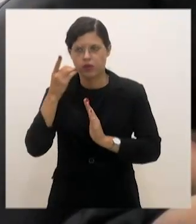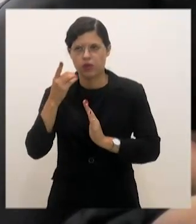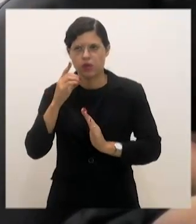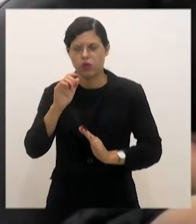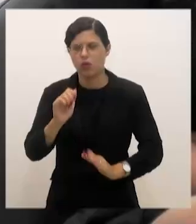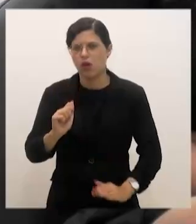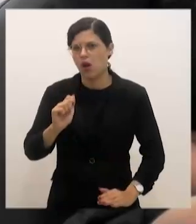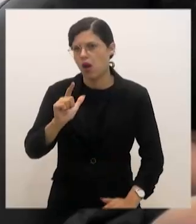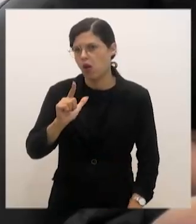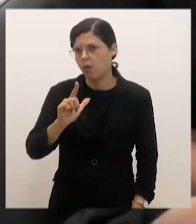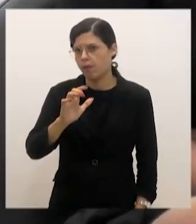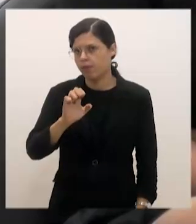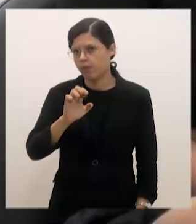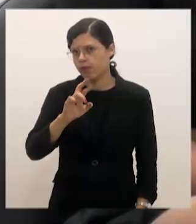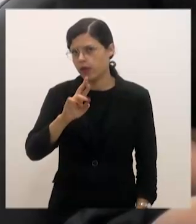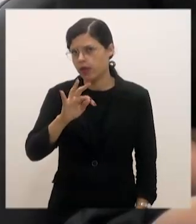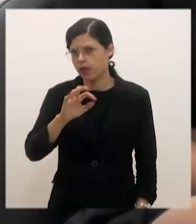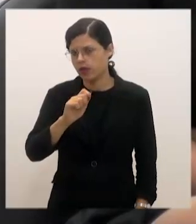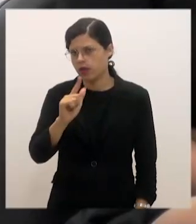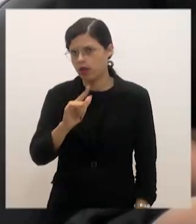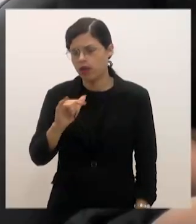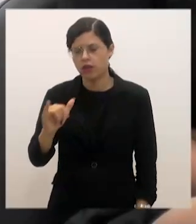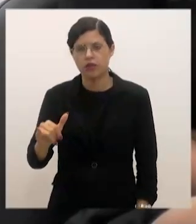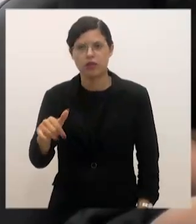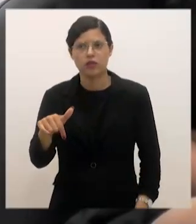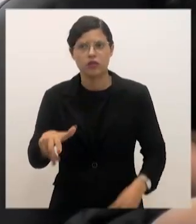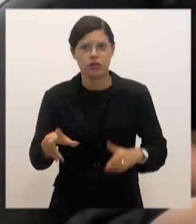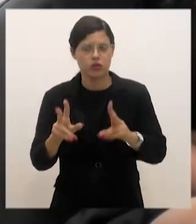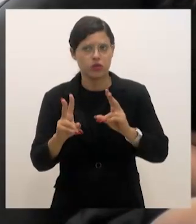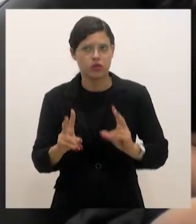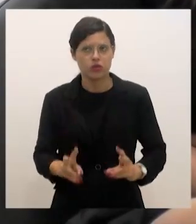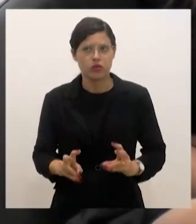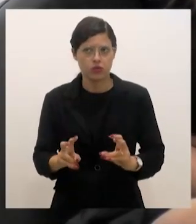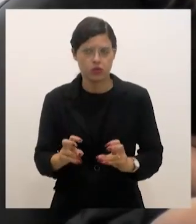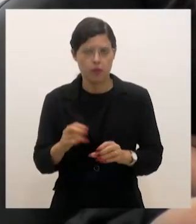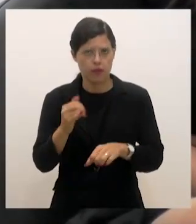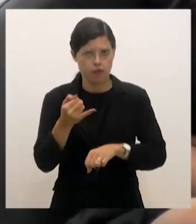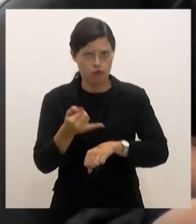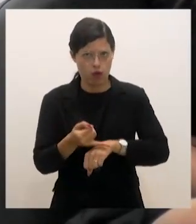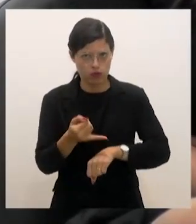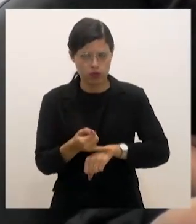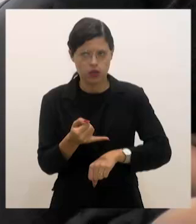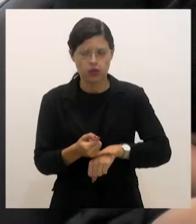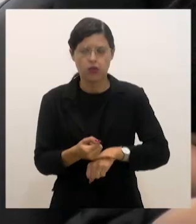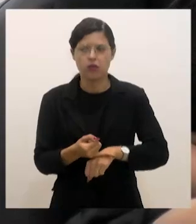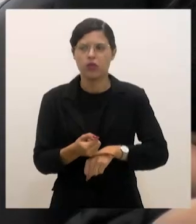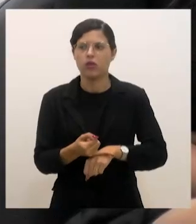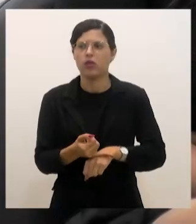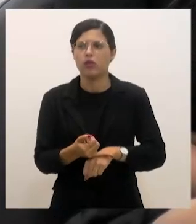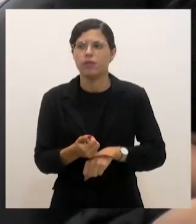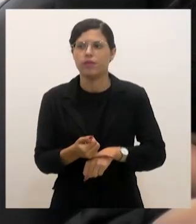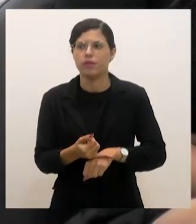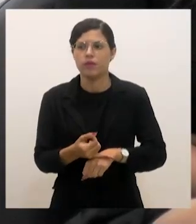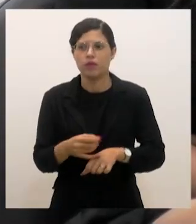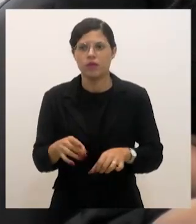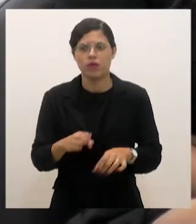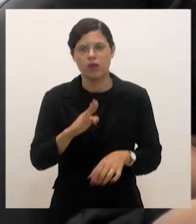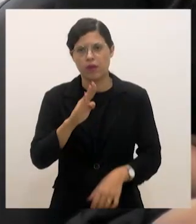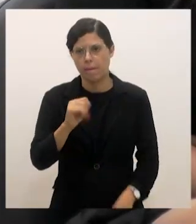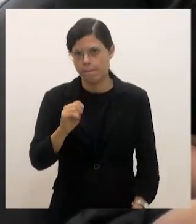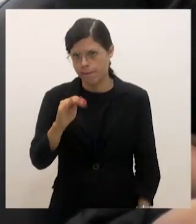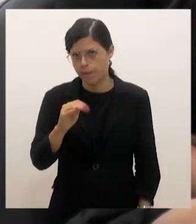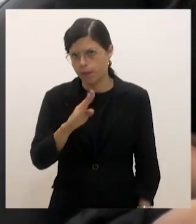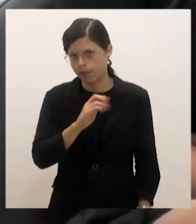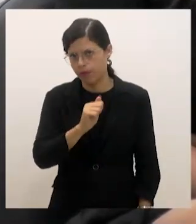Albertassi, que dizia respeito a uma demanda entre Volta Redonda e, acho que foi Barra Mansa,